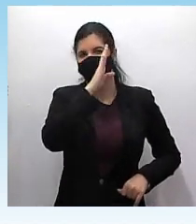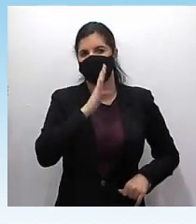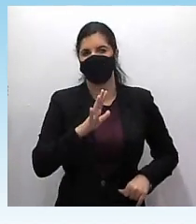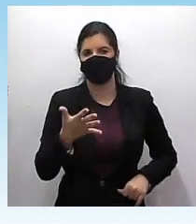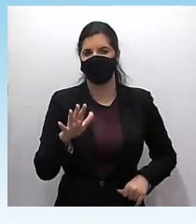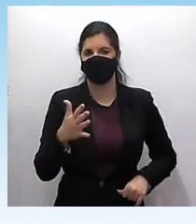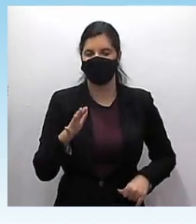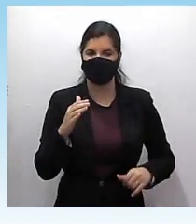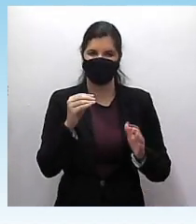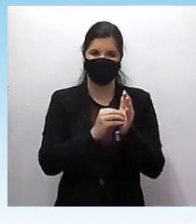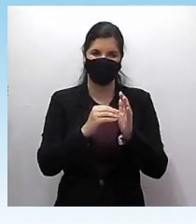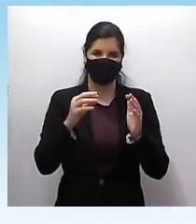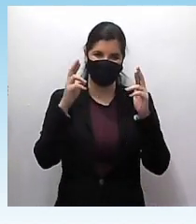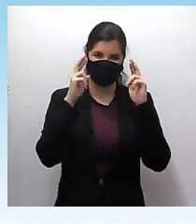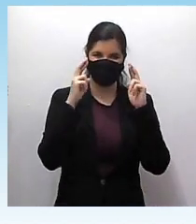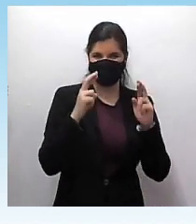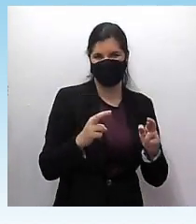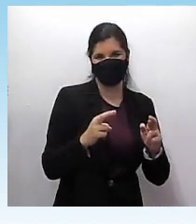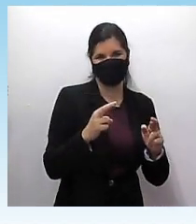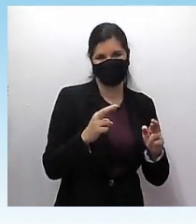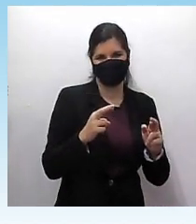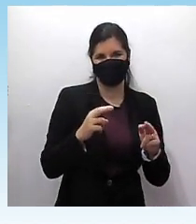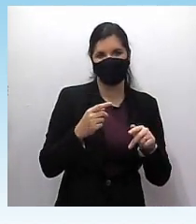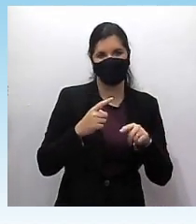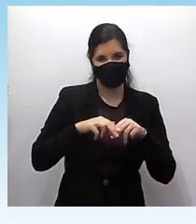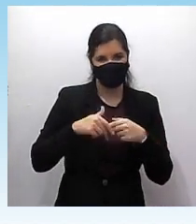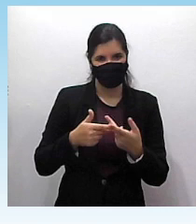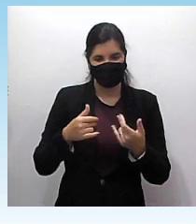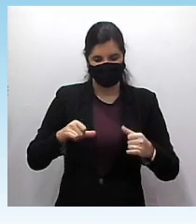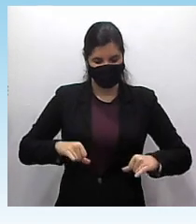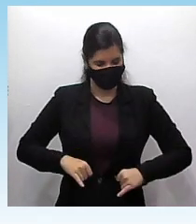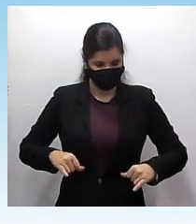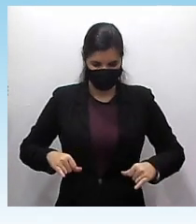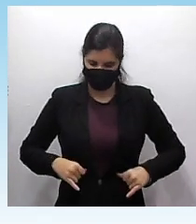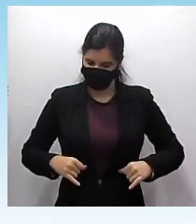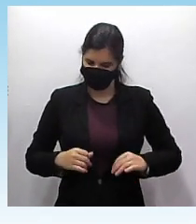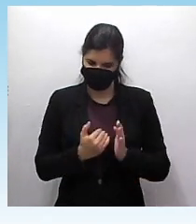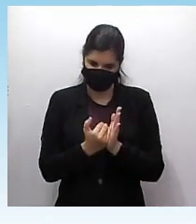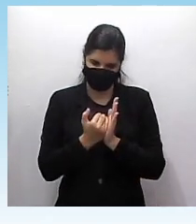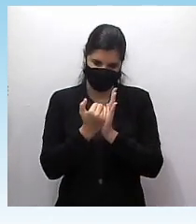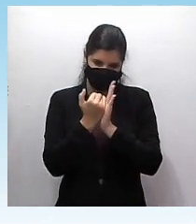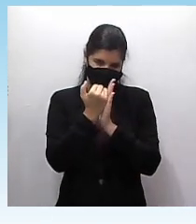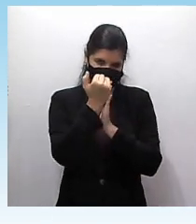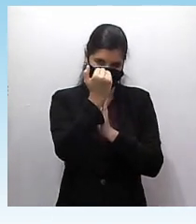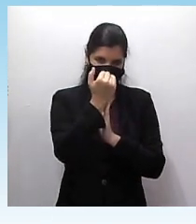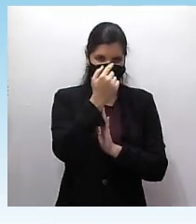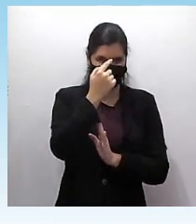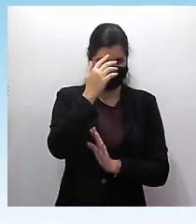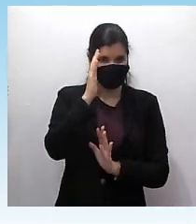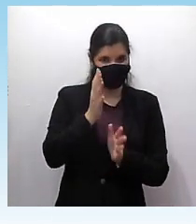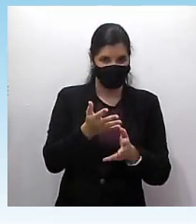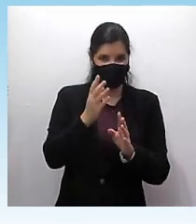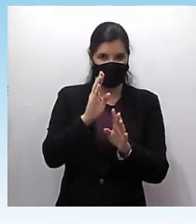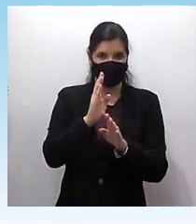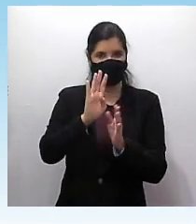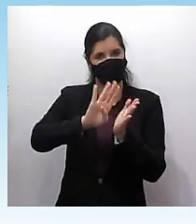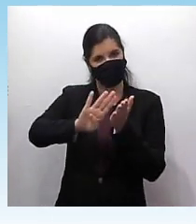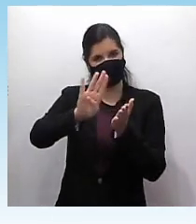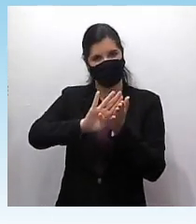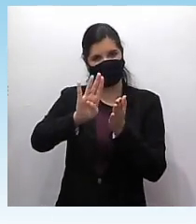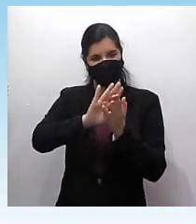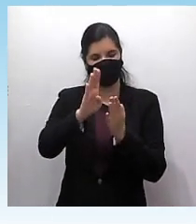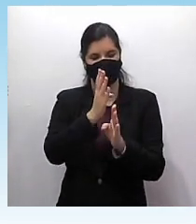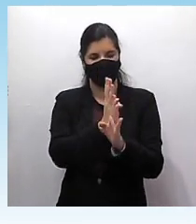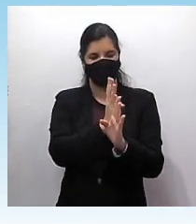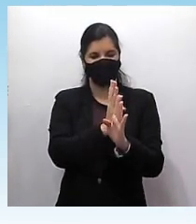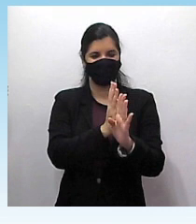de desrespeito com o outro por conta do excesso de sofrimento. Quem de vocês já não teve numa fila de banco escrito a plaquinha em cima, não pode passar